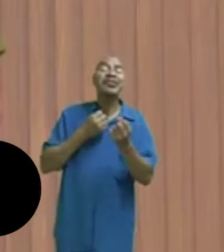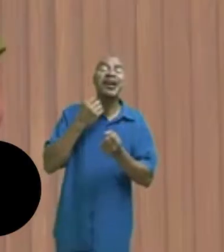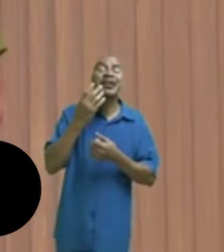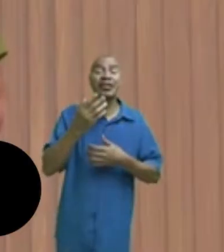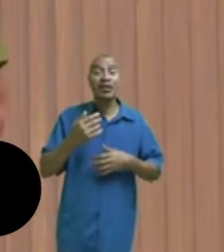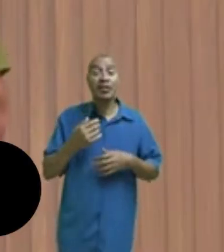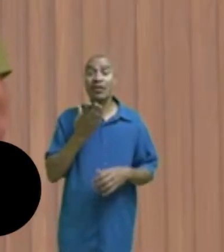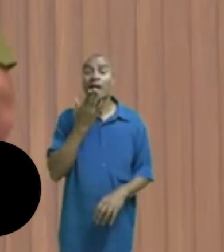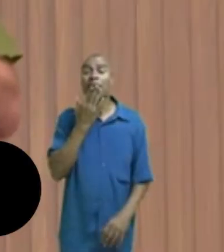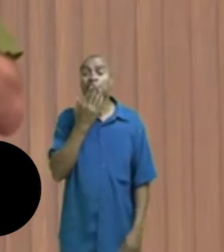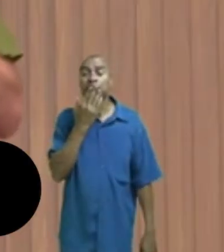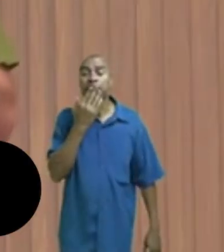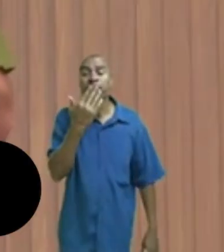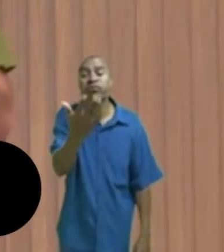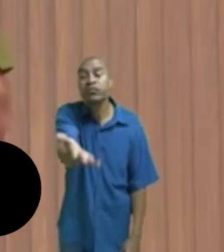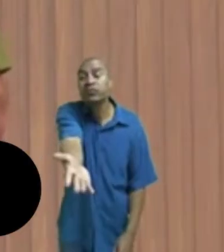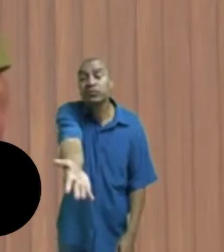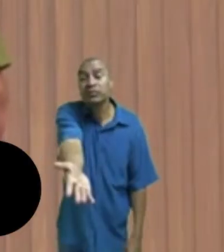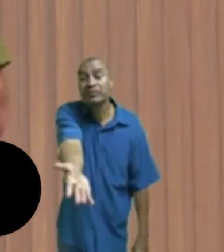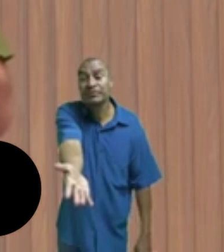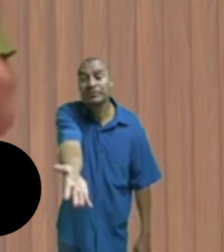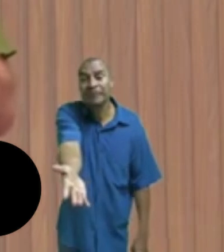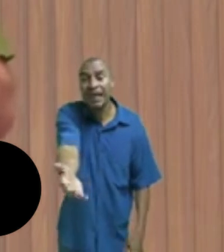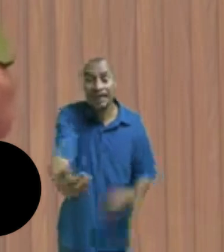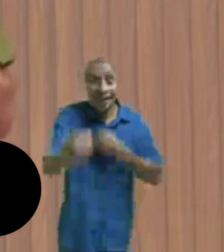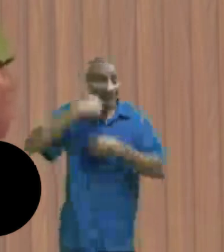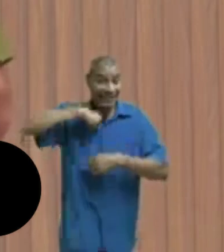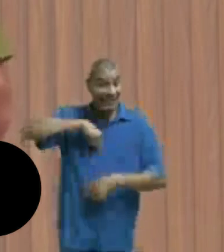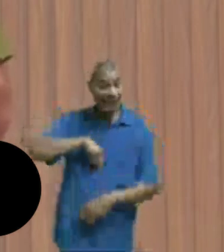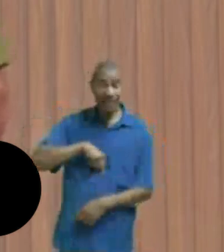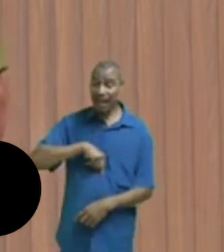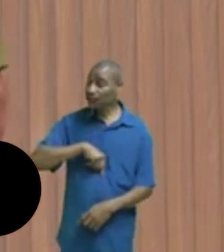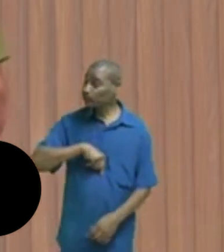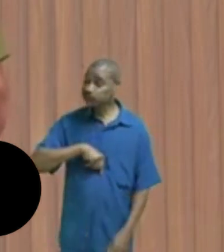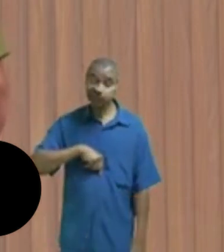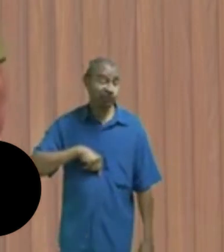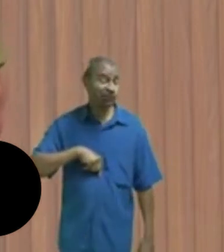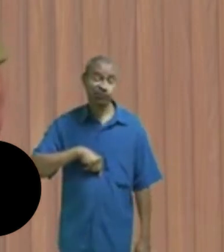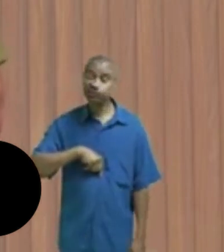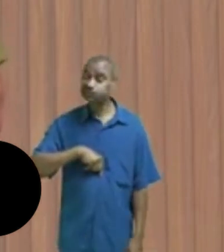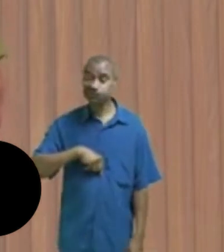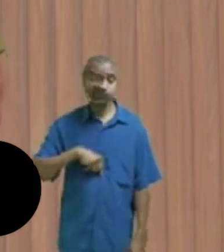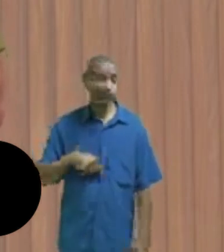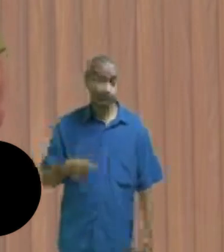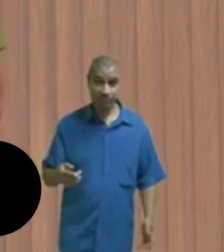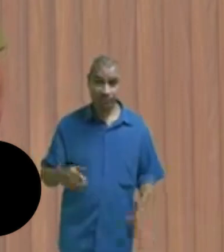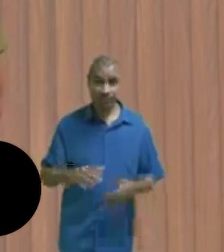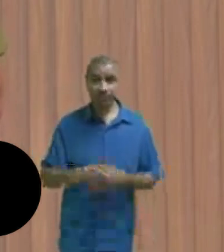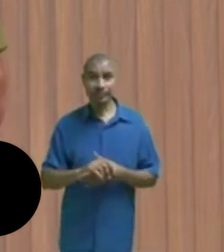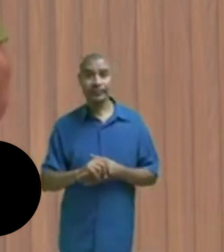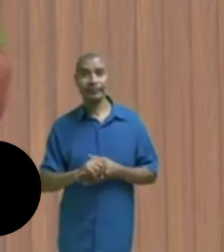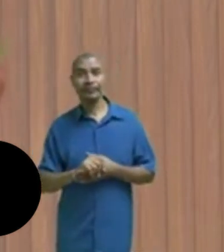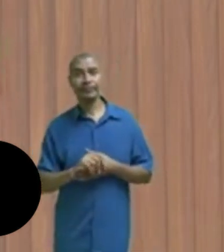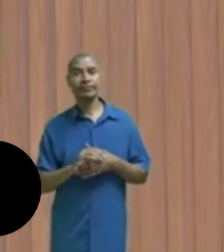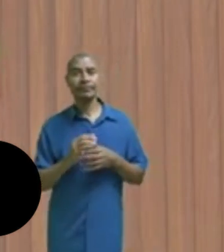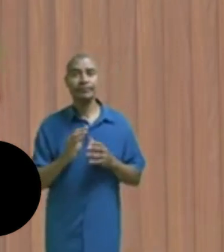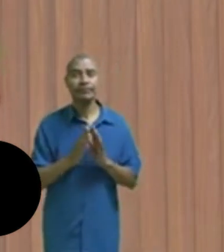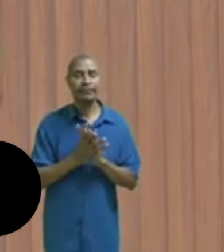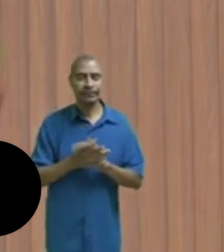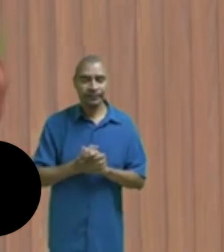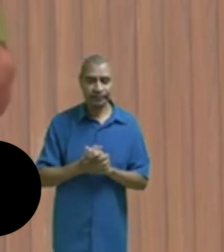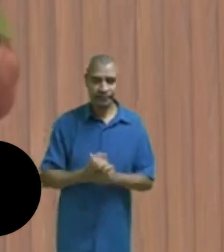Nós estamos aqui agora, eu e você, analisando ponto a ponto dessa conversa